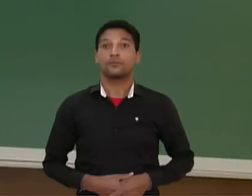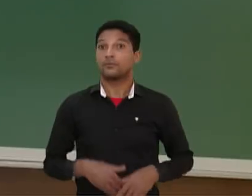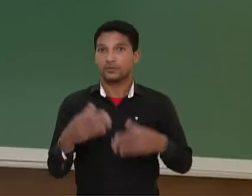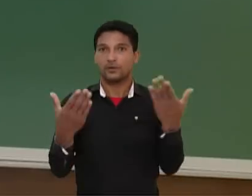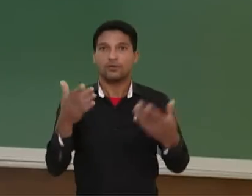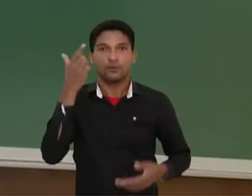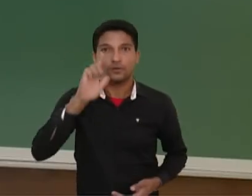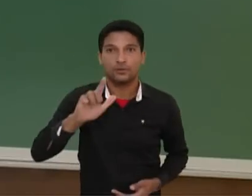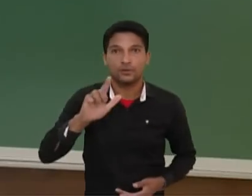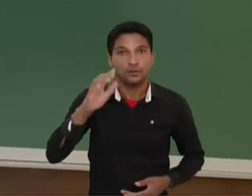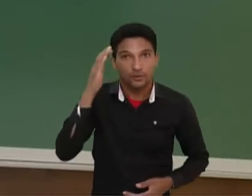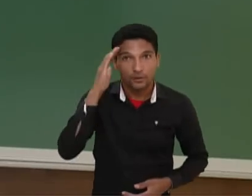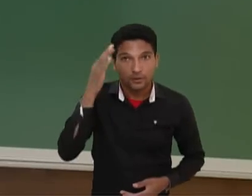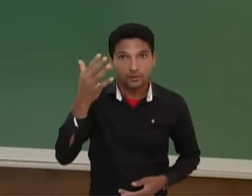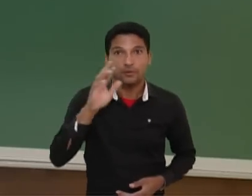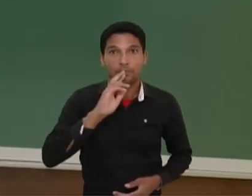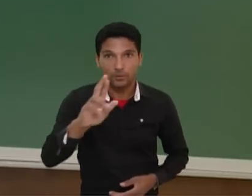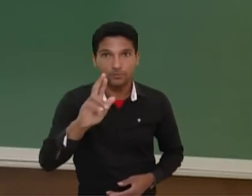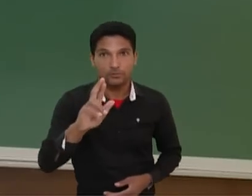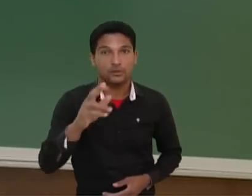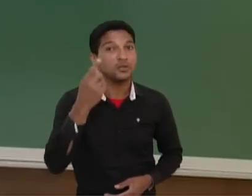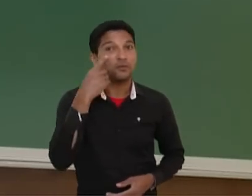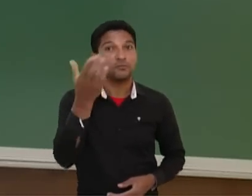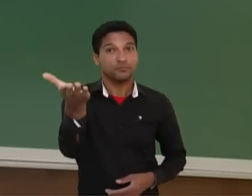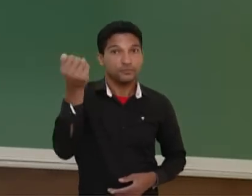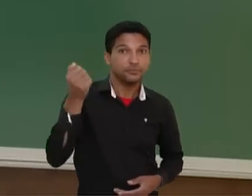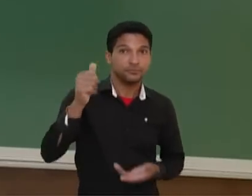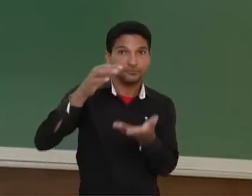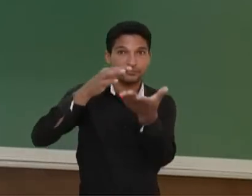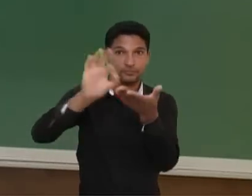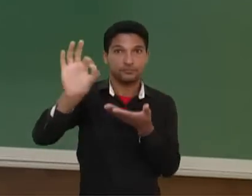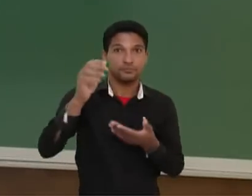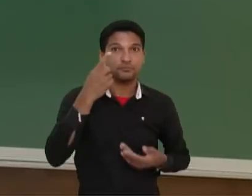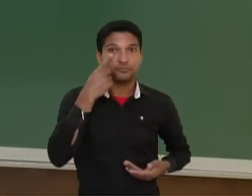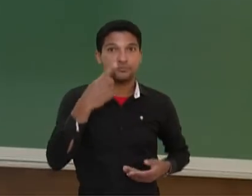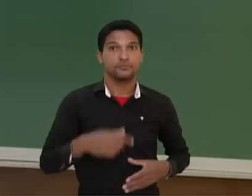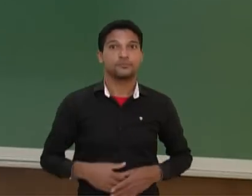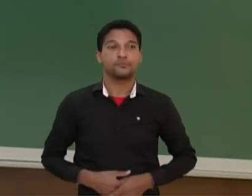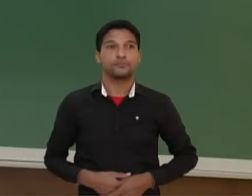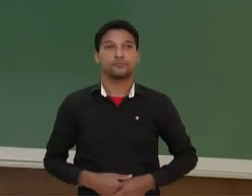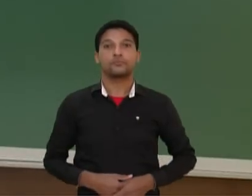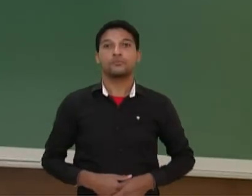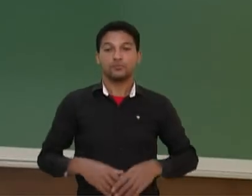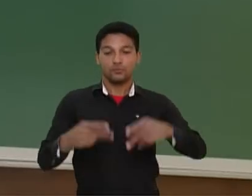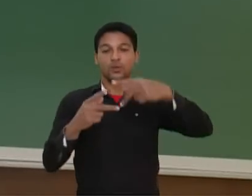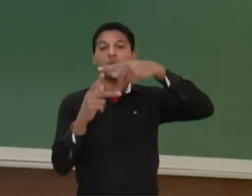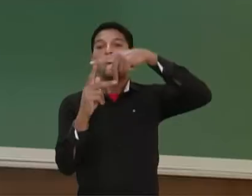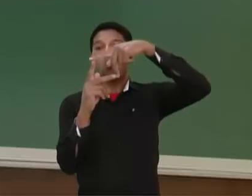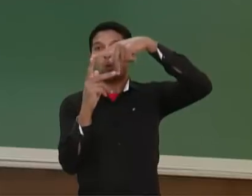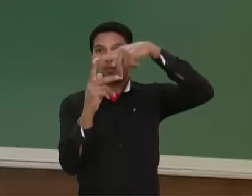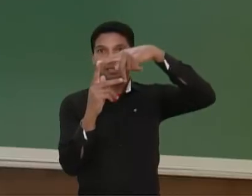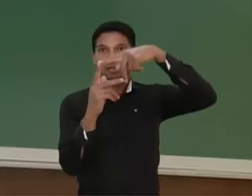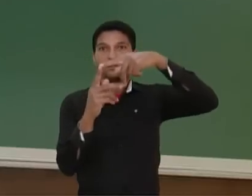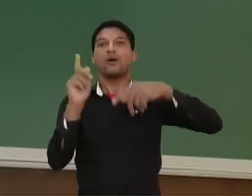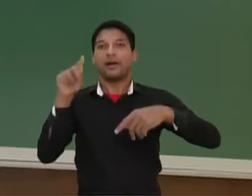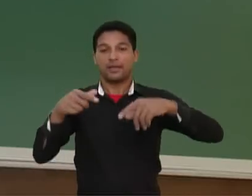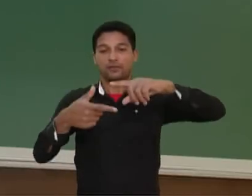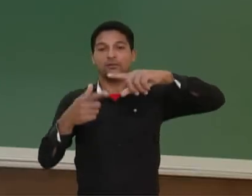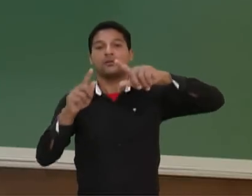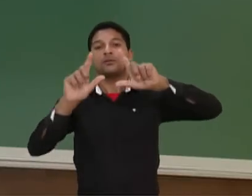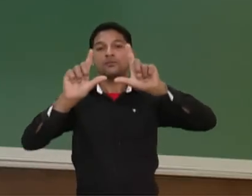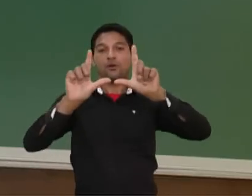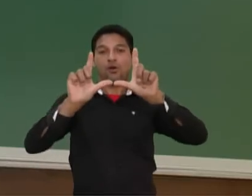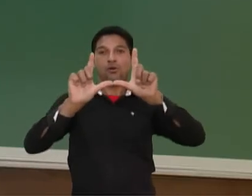E aí, conseguiram resolver esse quiz? Vamos conferir as respostas? Olha só. Todo quadrado é um retângulo? Veja,